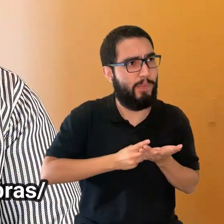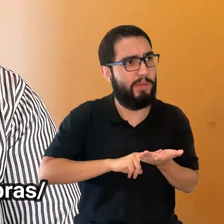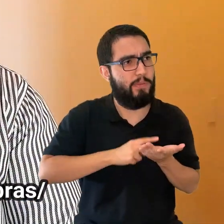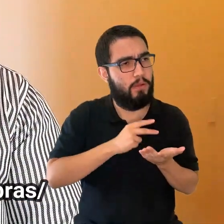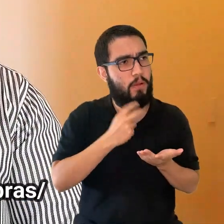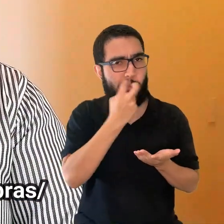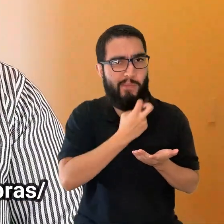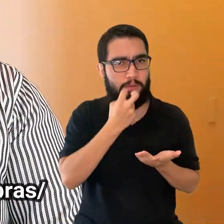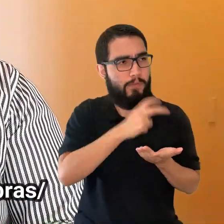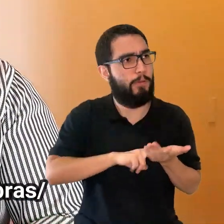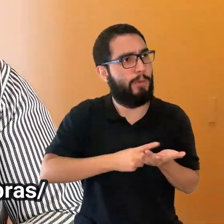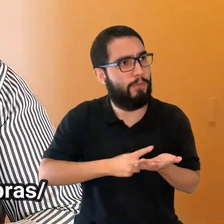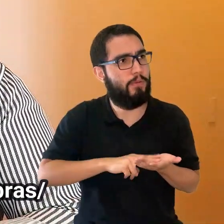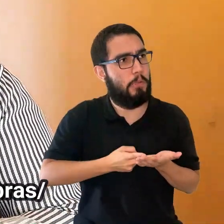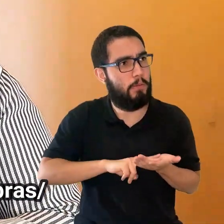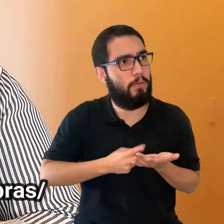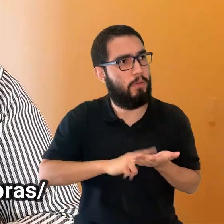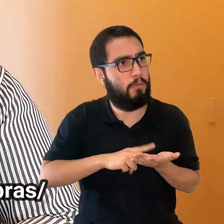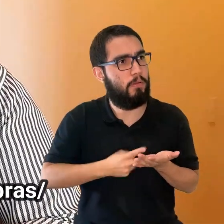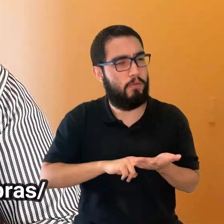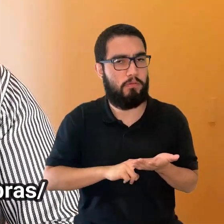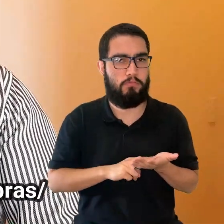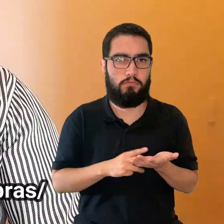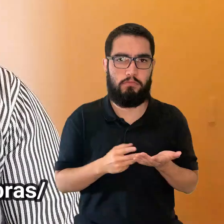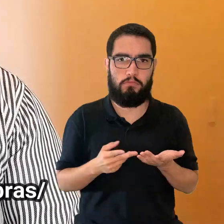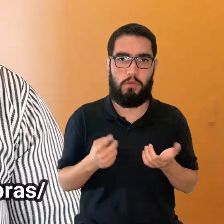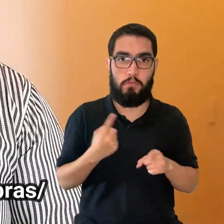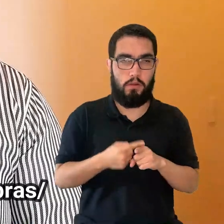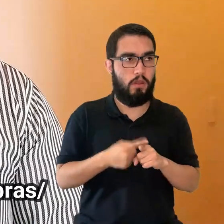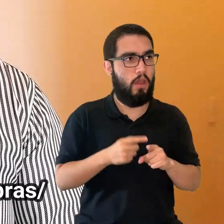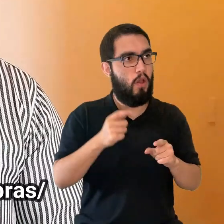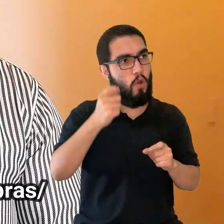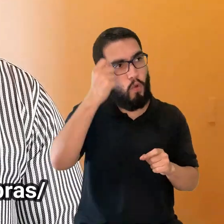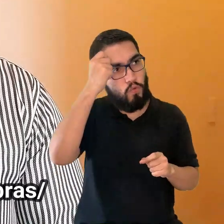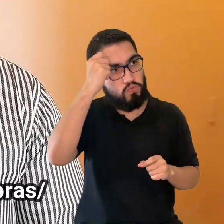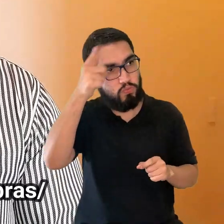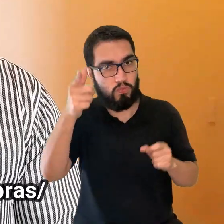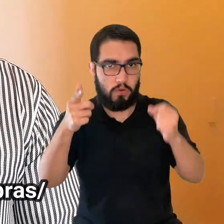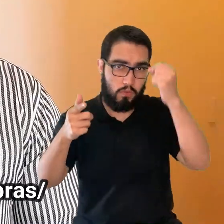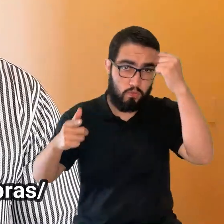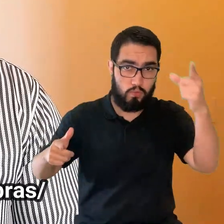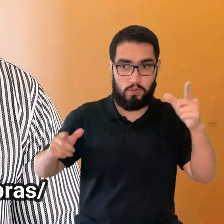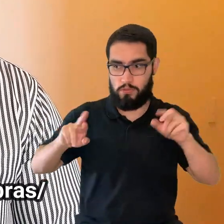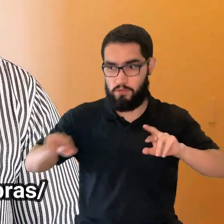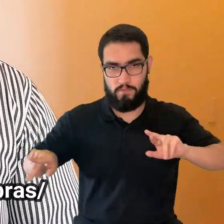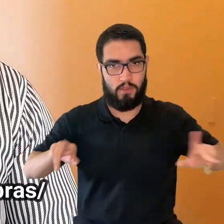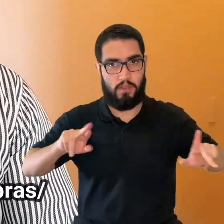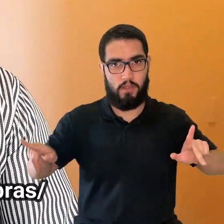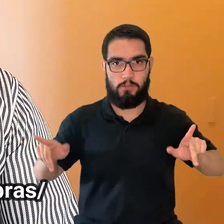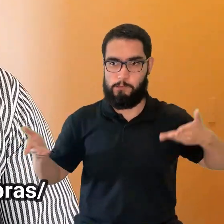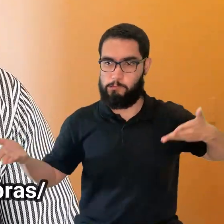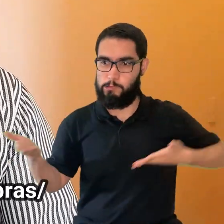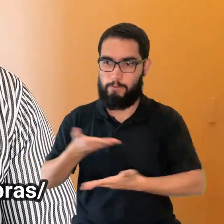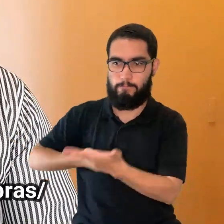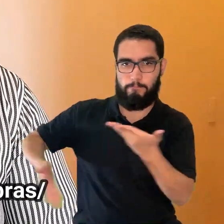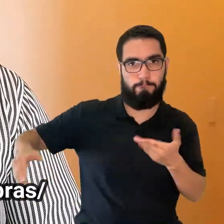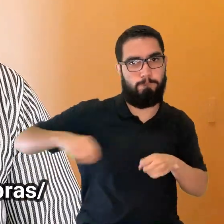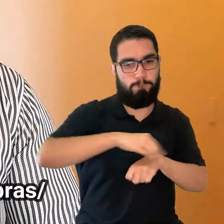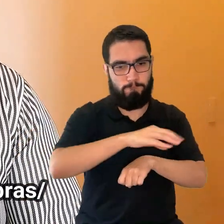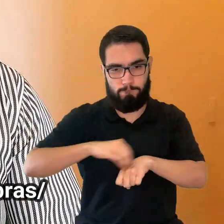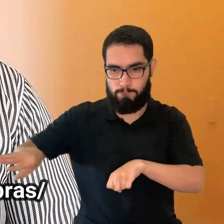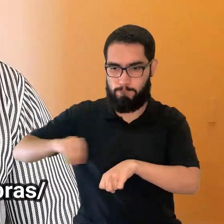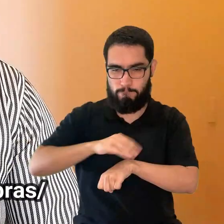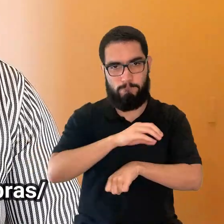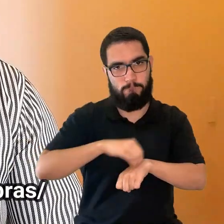transporta culturas, passa algo de uma cultura ouvintista para um público-alvo, para o surdo. Então nós devemos valorizar